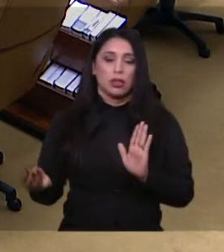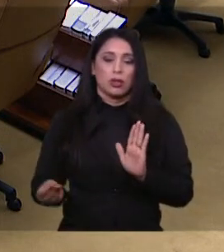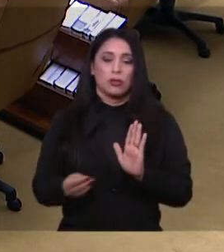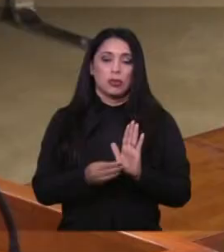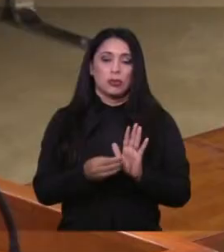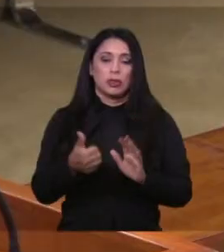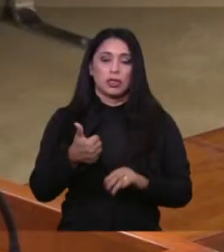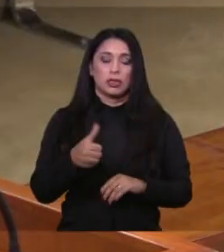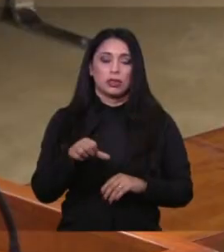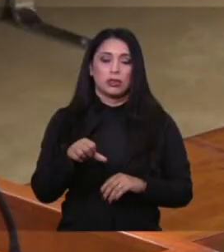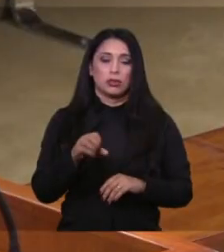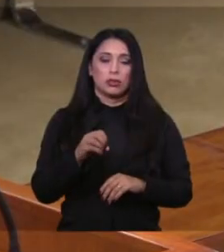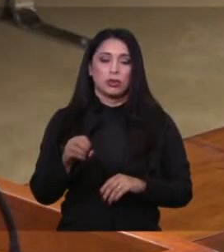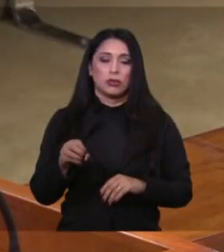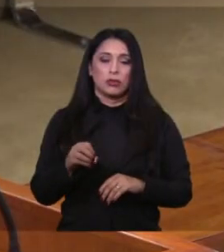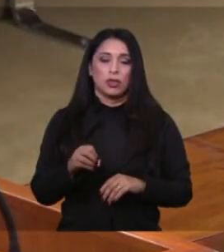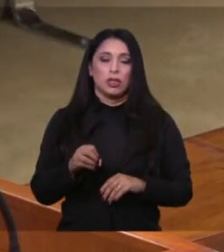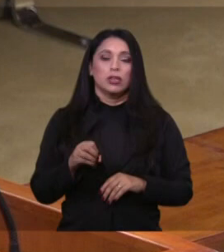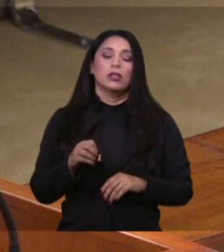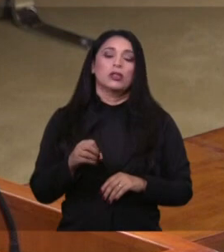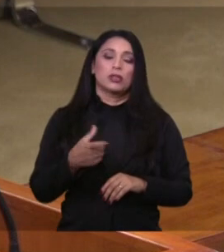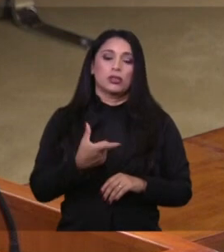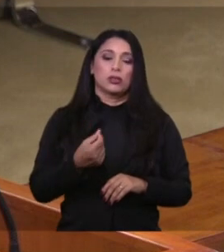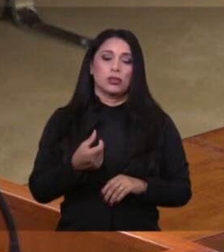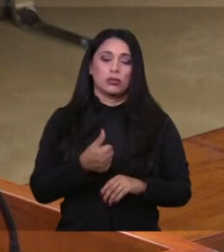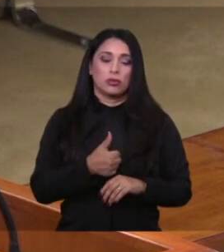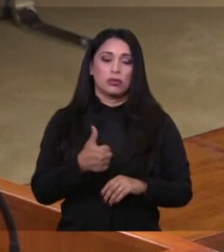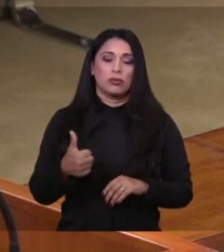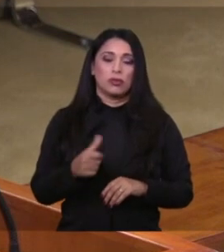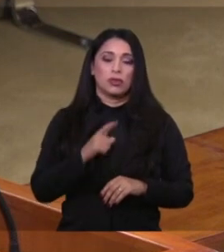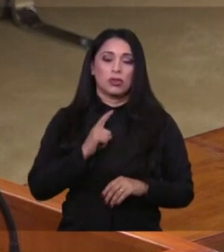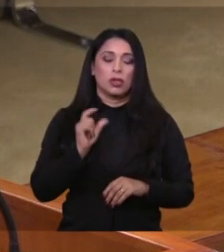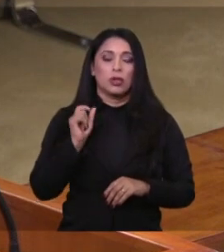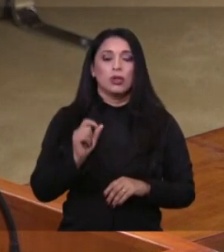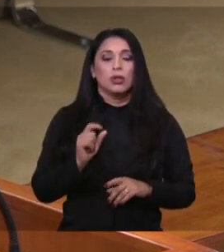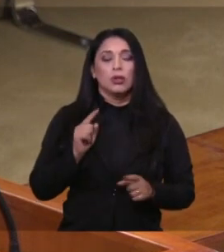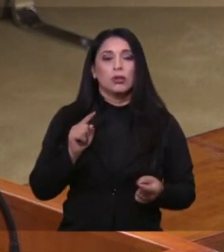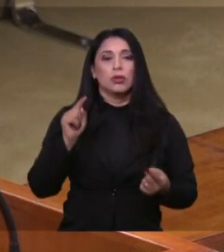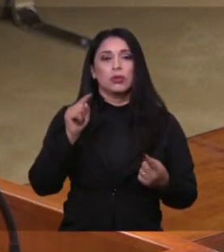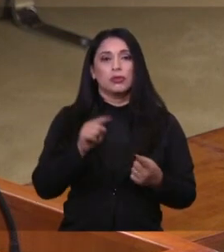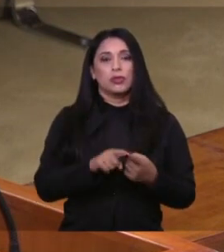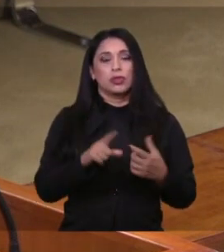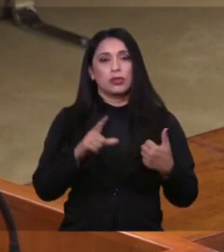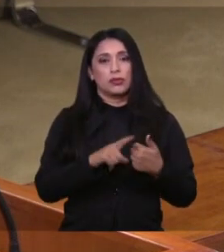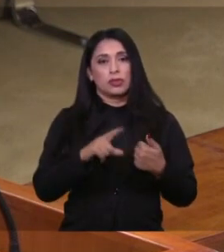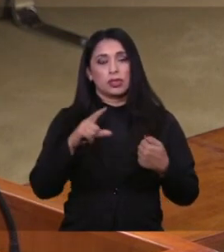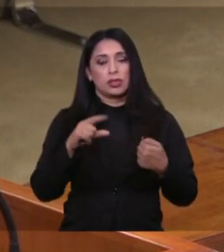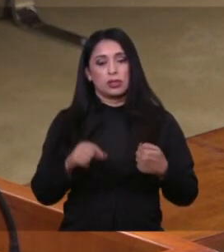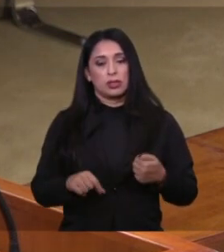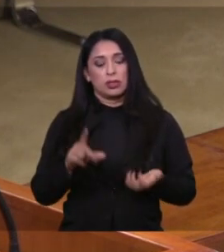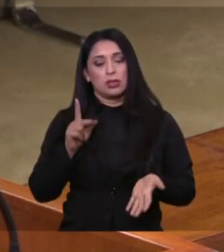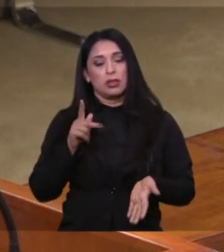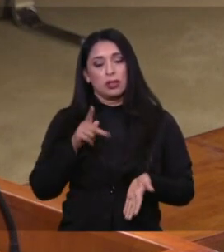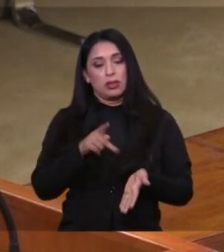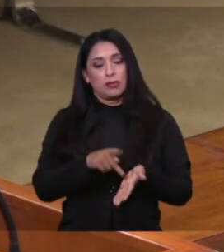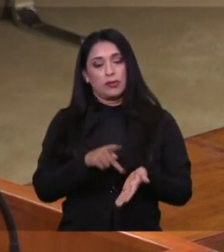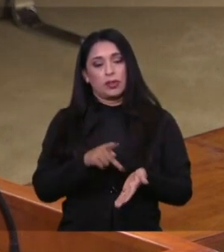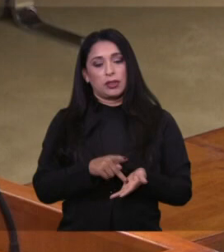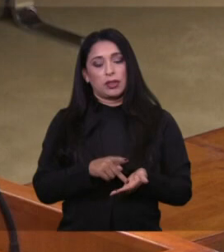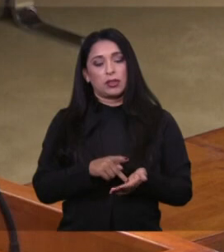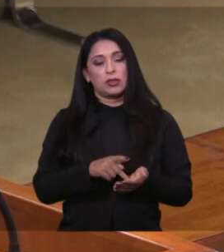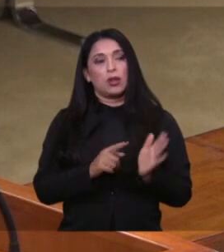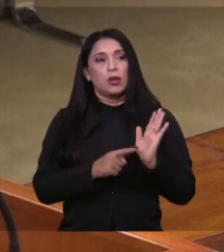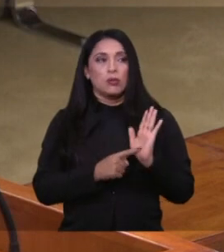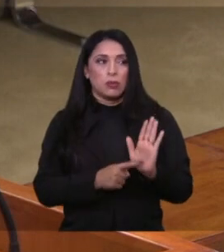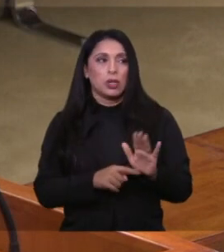de 2021, em função de que esse artigo, na verdade, reafirma o que a